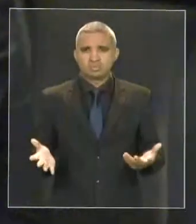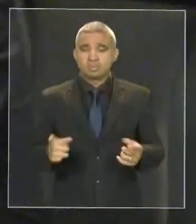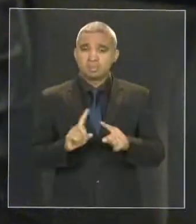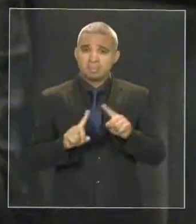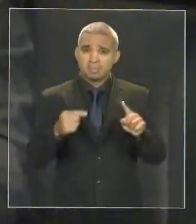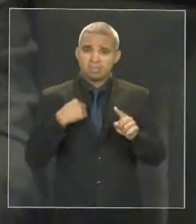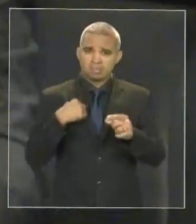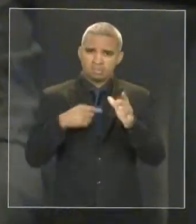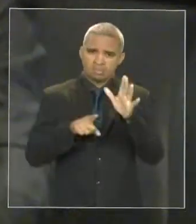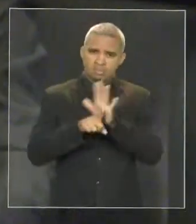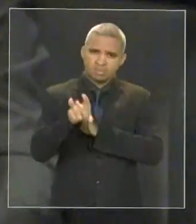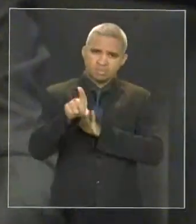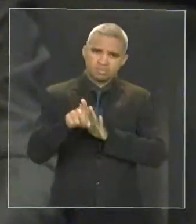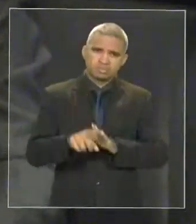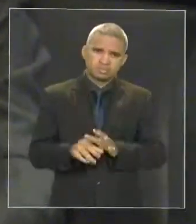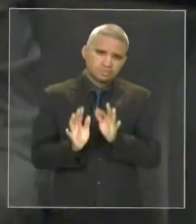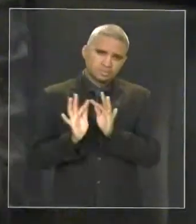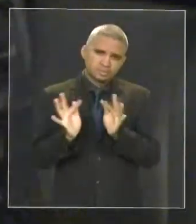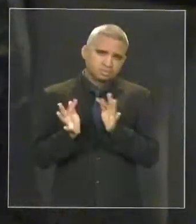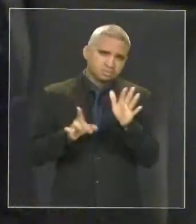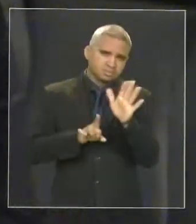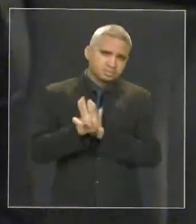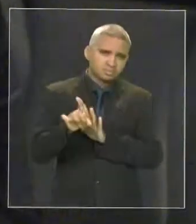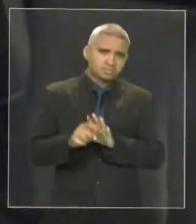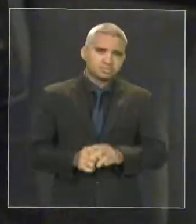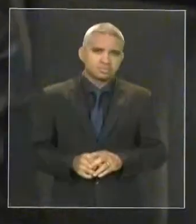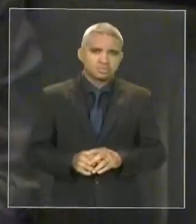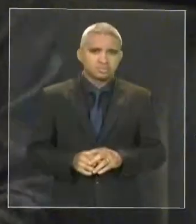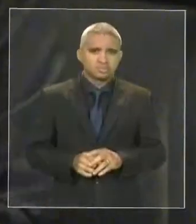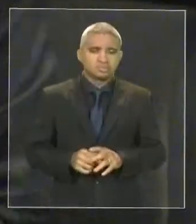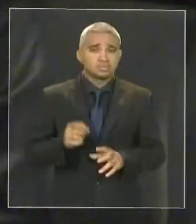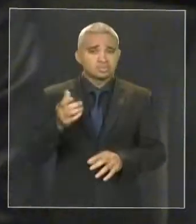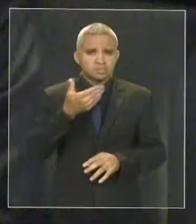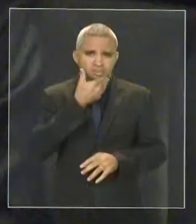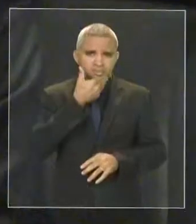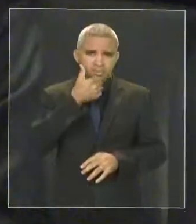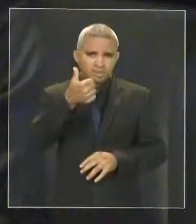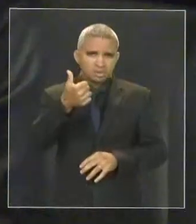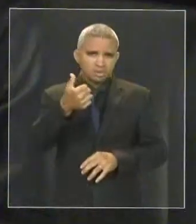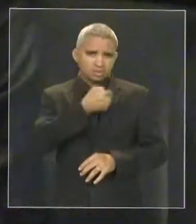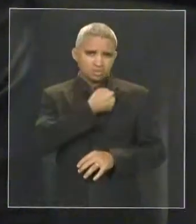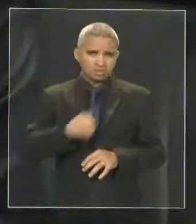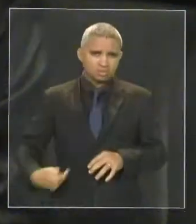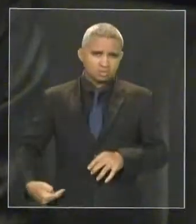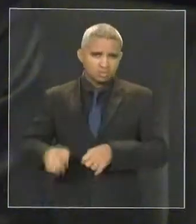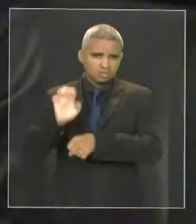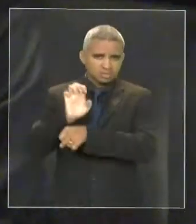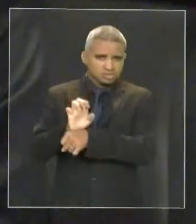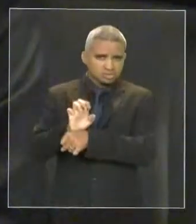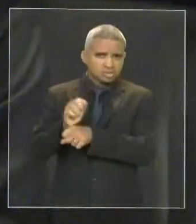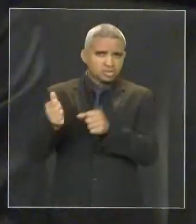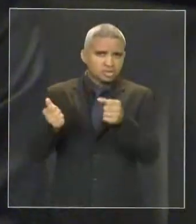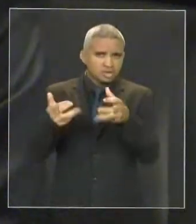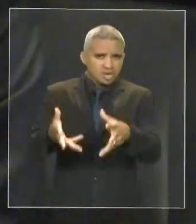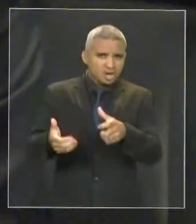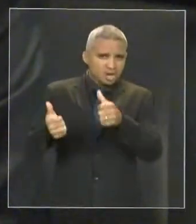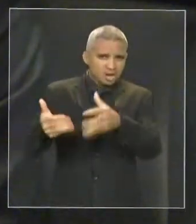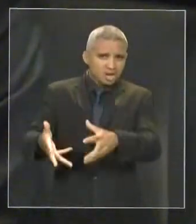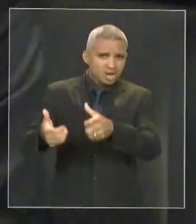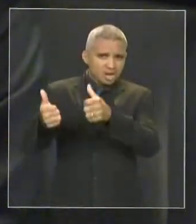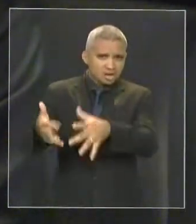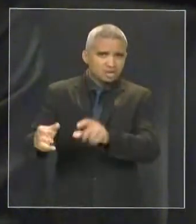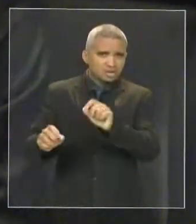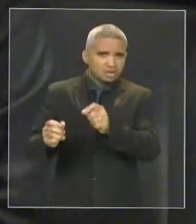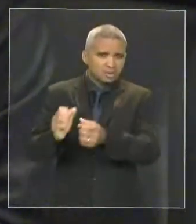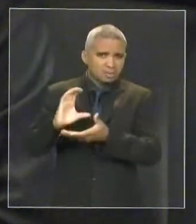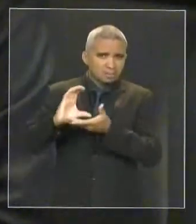clara, deputado Wellington, é se não era melhor o governo do Estado pegar o dinheiro que ele gasta com essas propagandas enganosas e